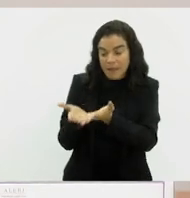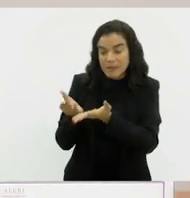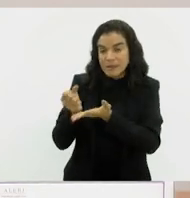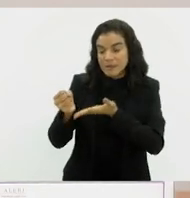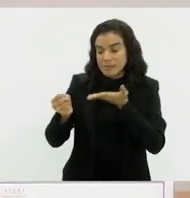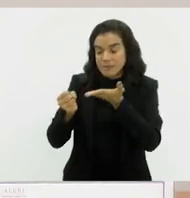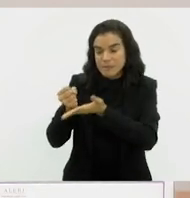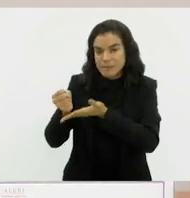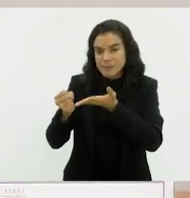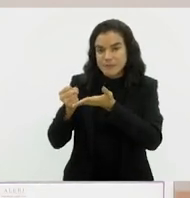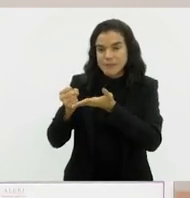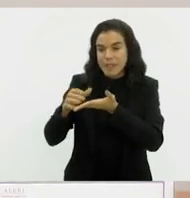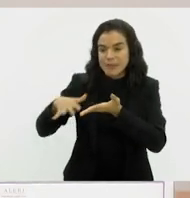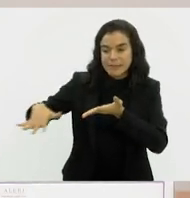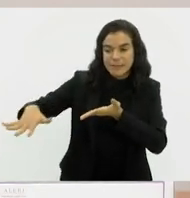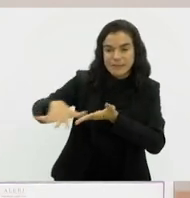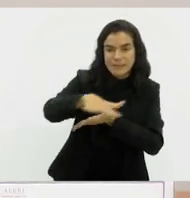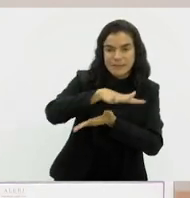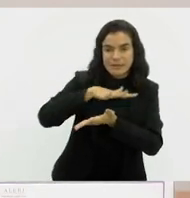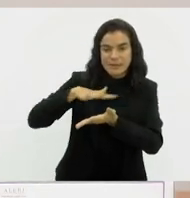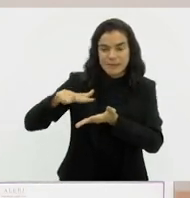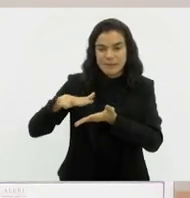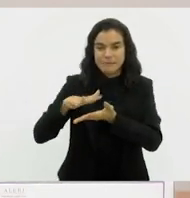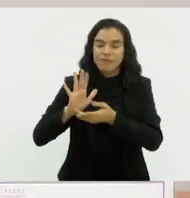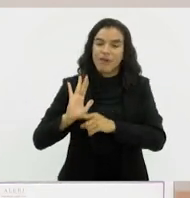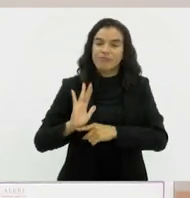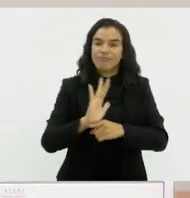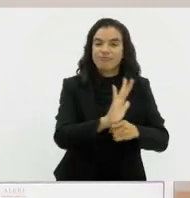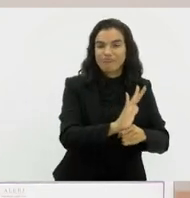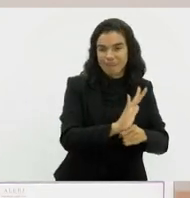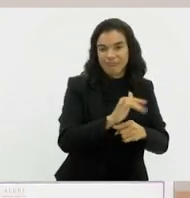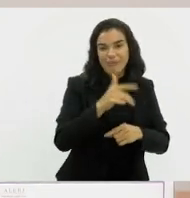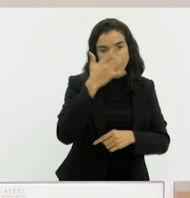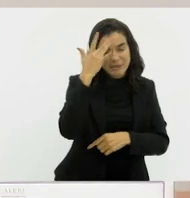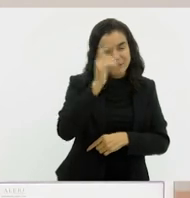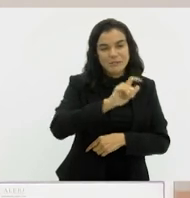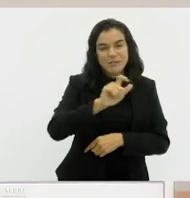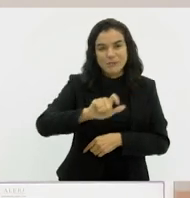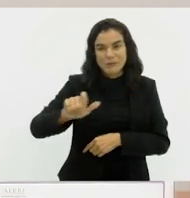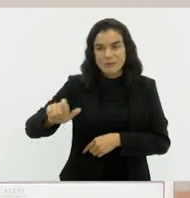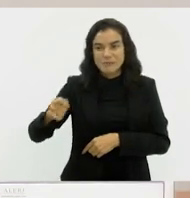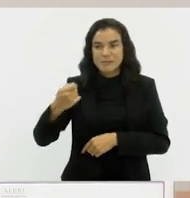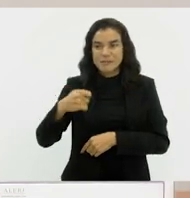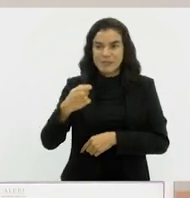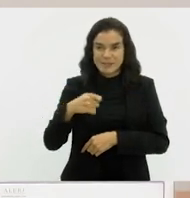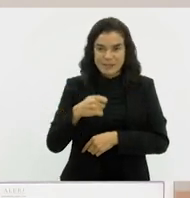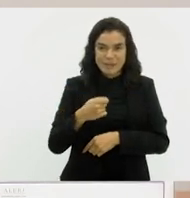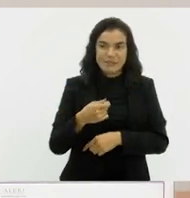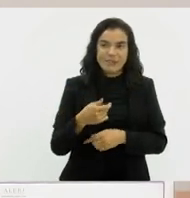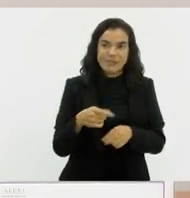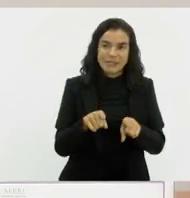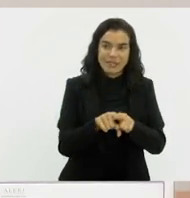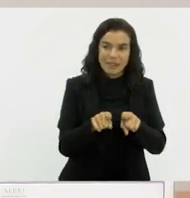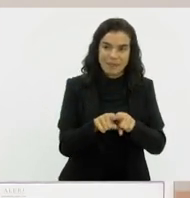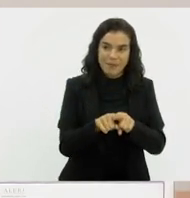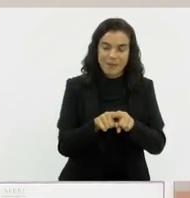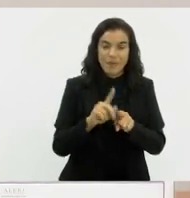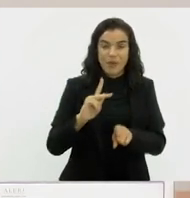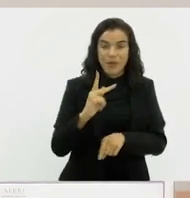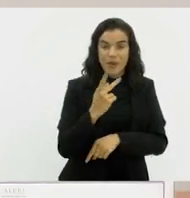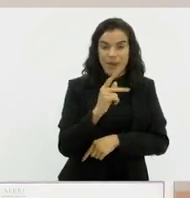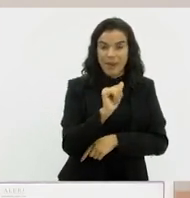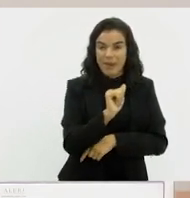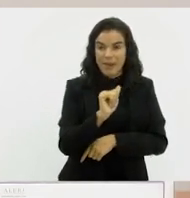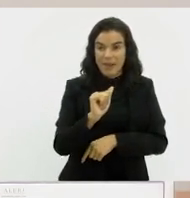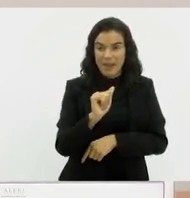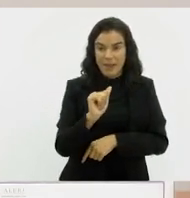território vai nos auxiliar nesses dados para demonstrar que essas pessoas precisam acessar o serviço e que só o HA